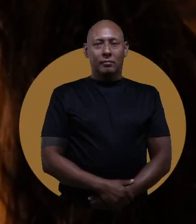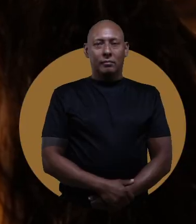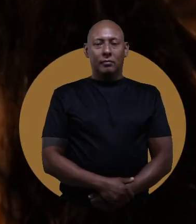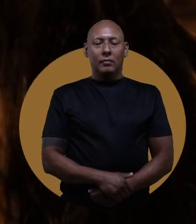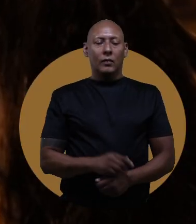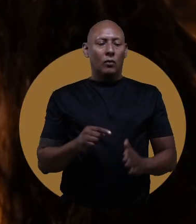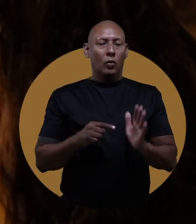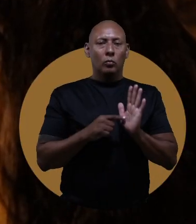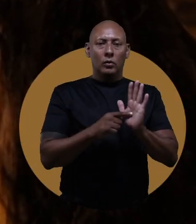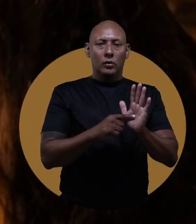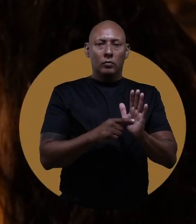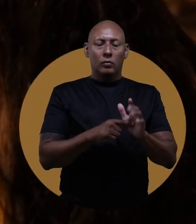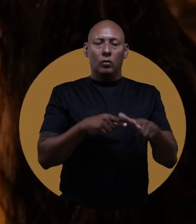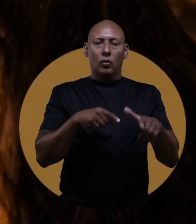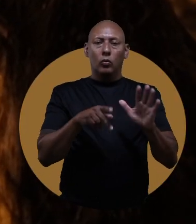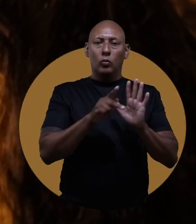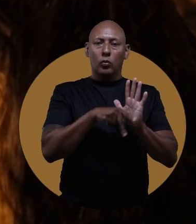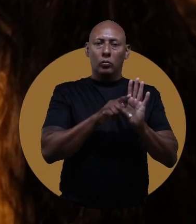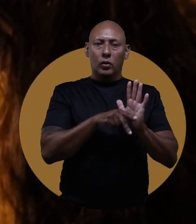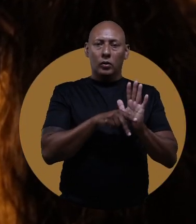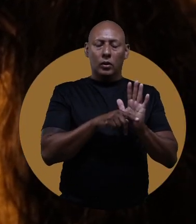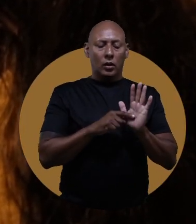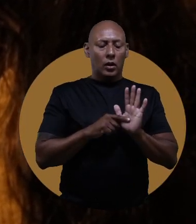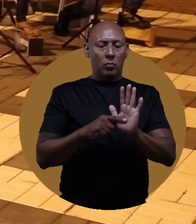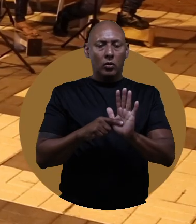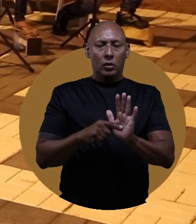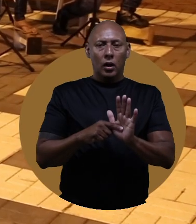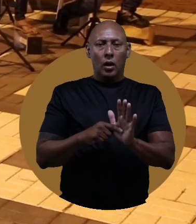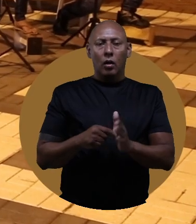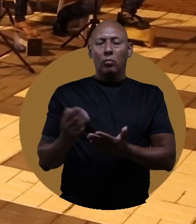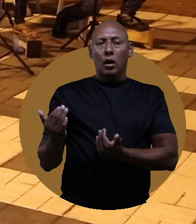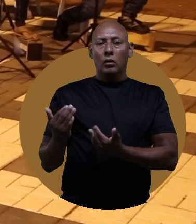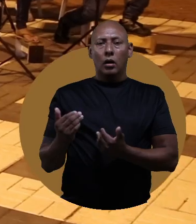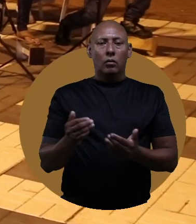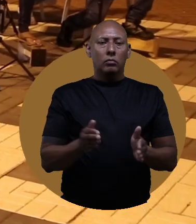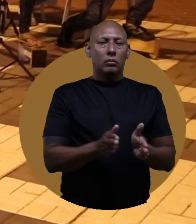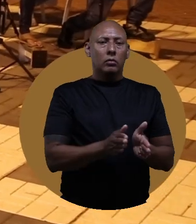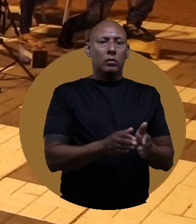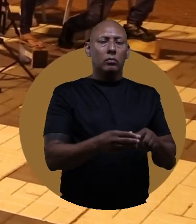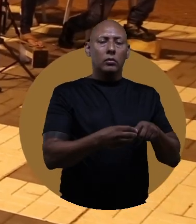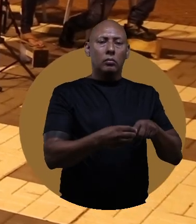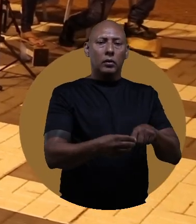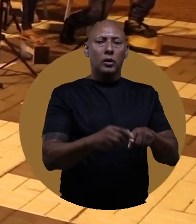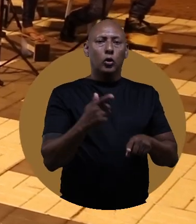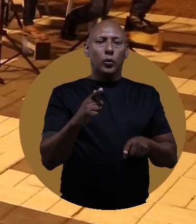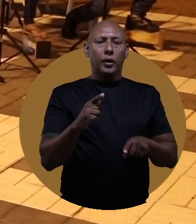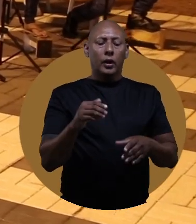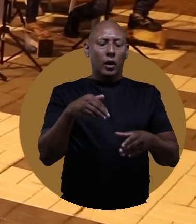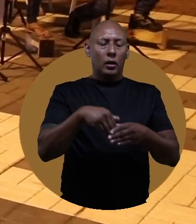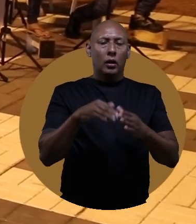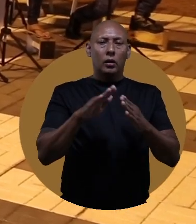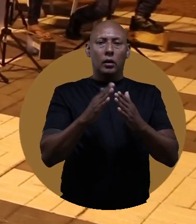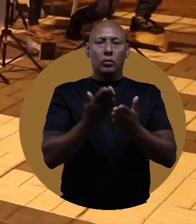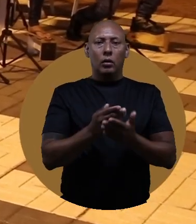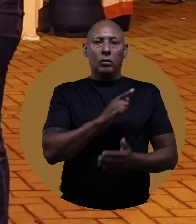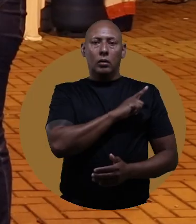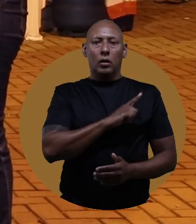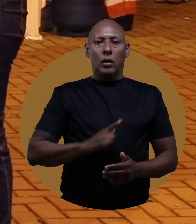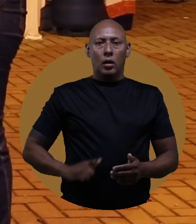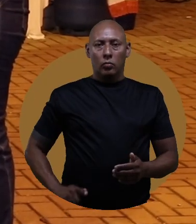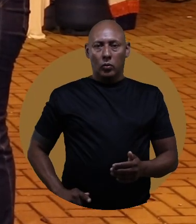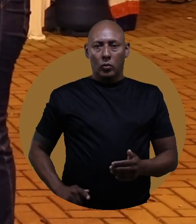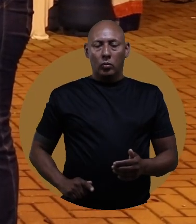A meta do projeto foi chegar aos jovens da periferia de Goiânia que frequentam a escola pública e, com